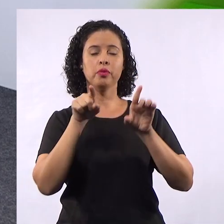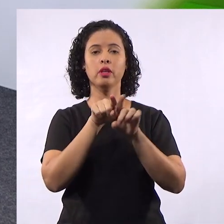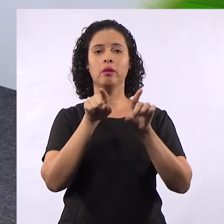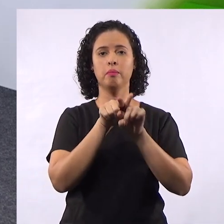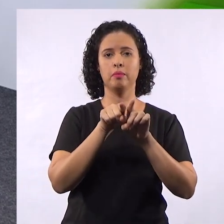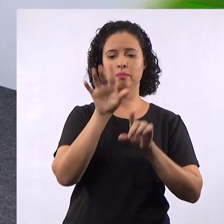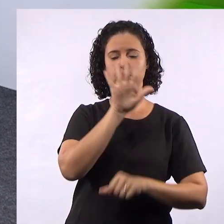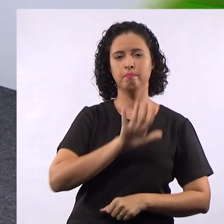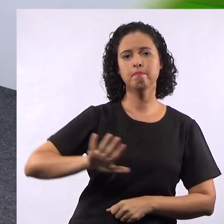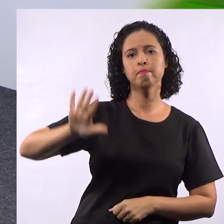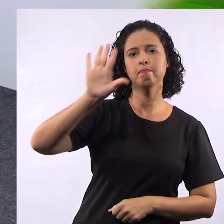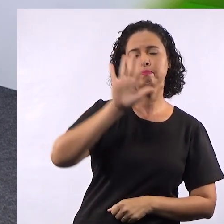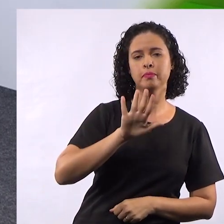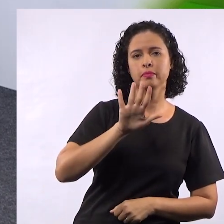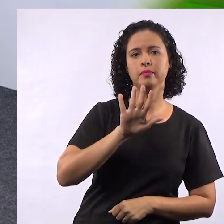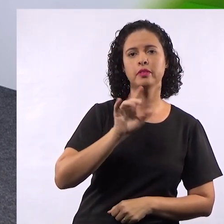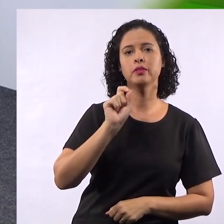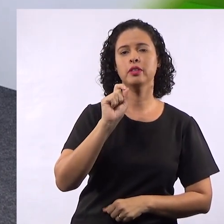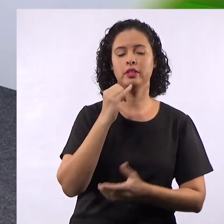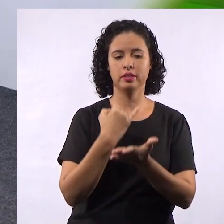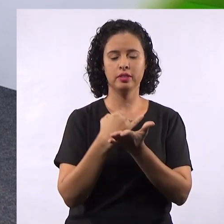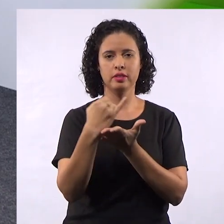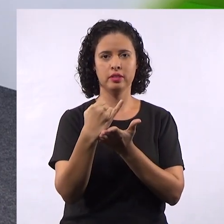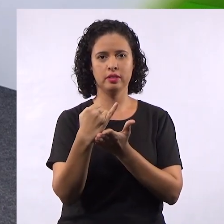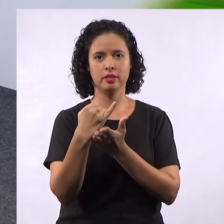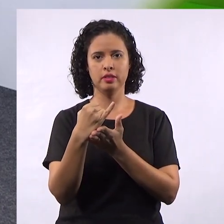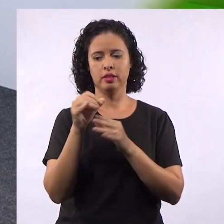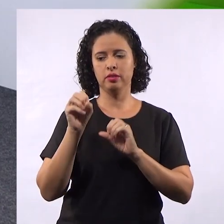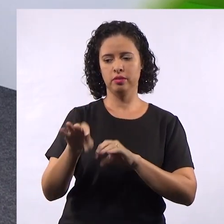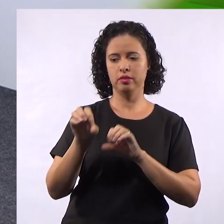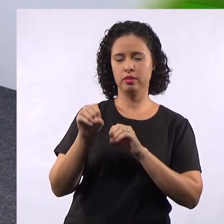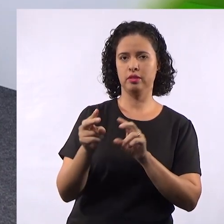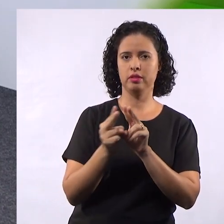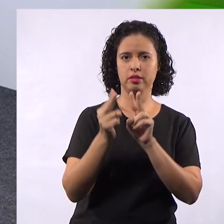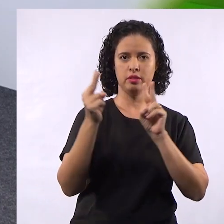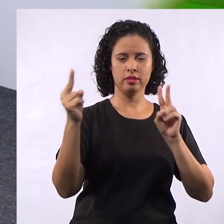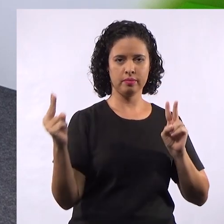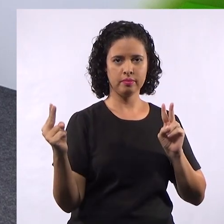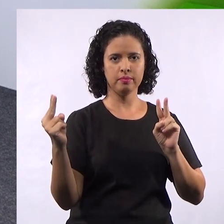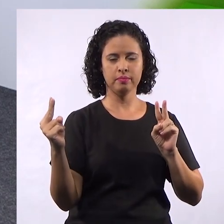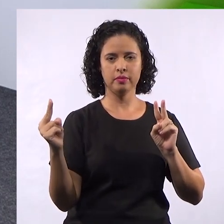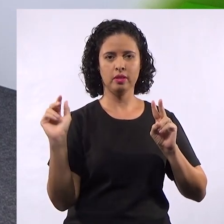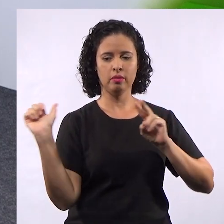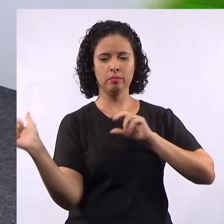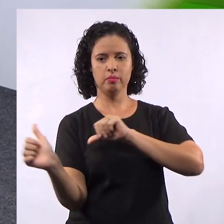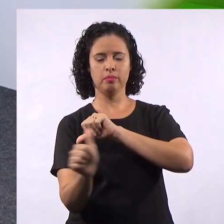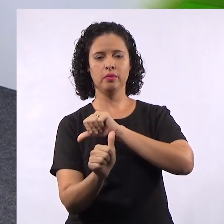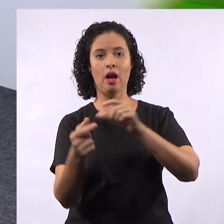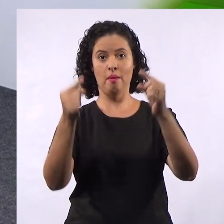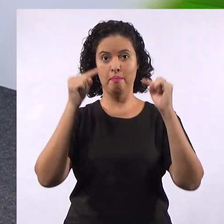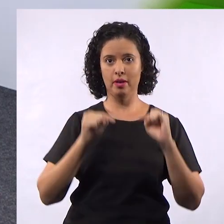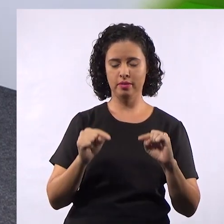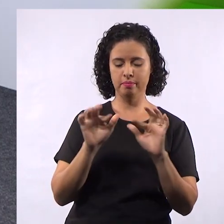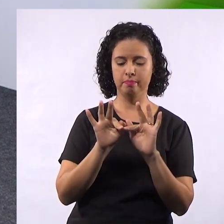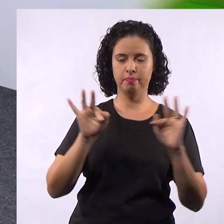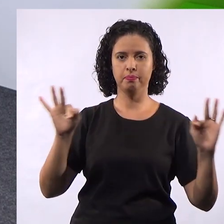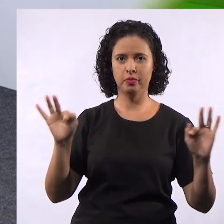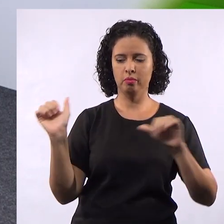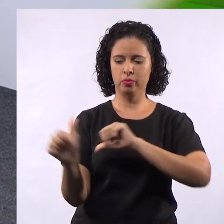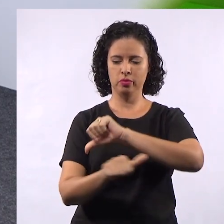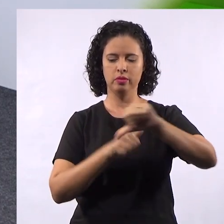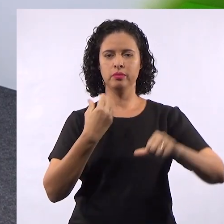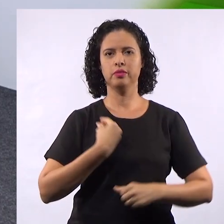também uma parede branca com as iniciais EAD, que significa Educação à Distância. Logo abaixo está